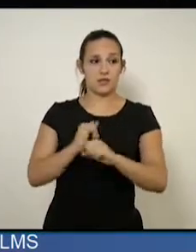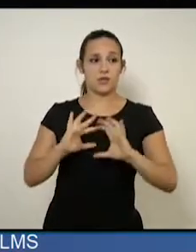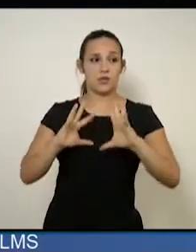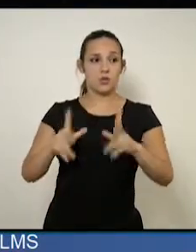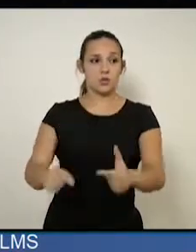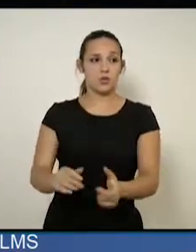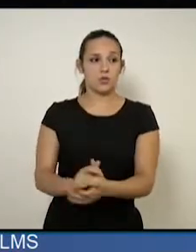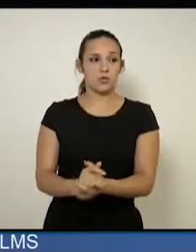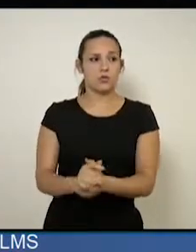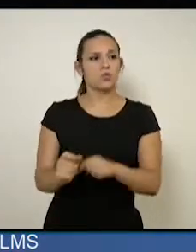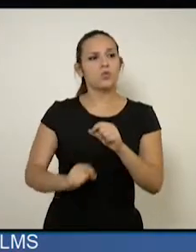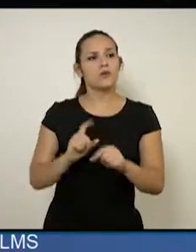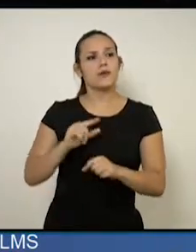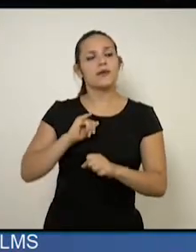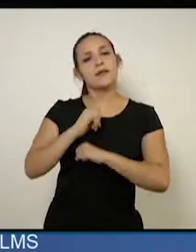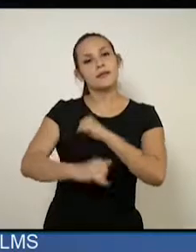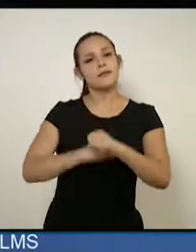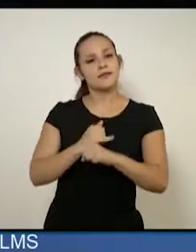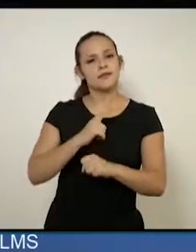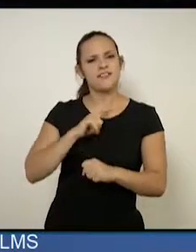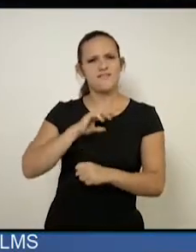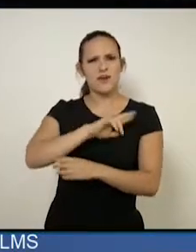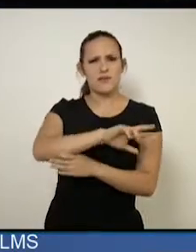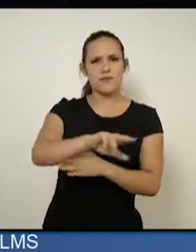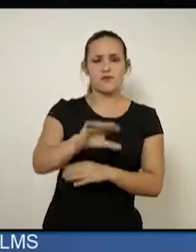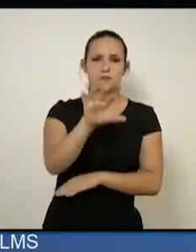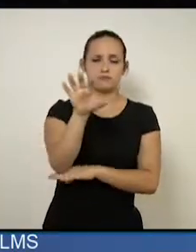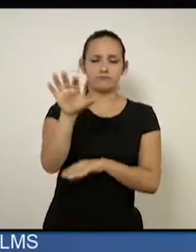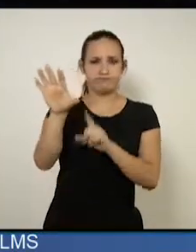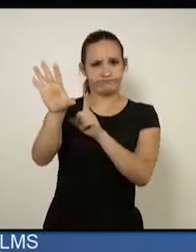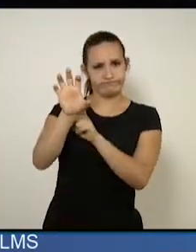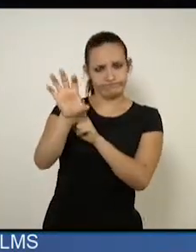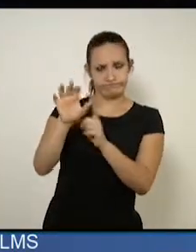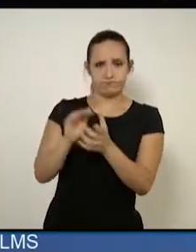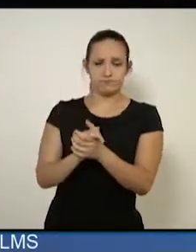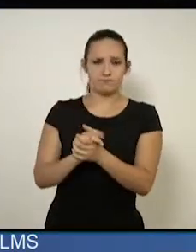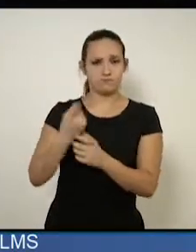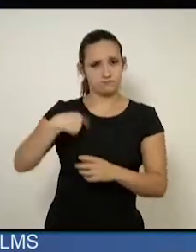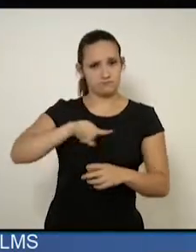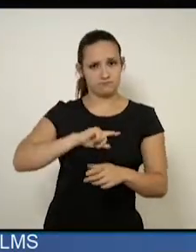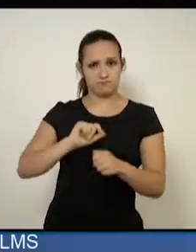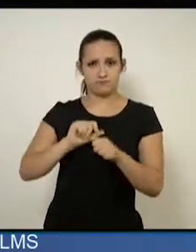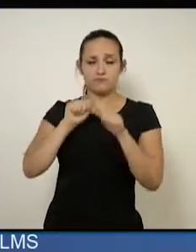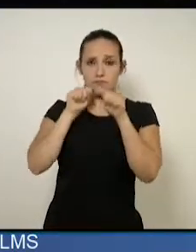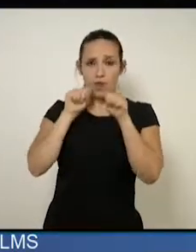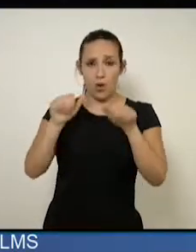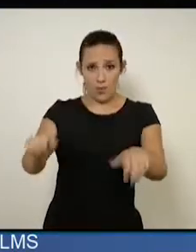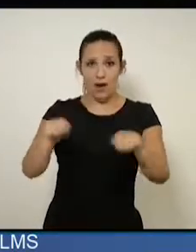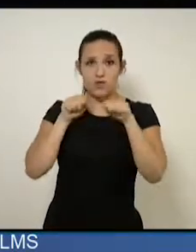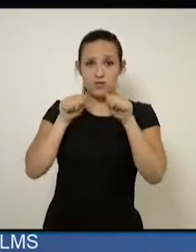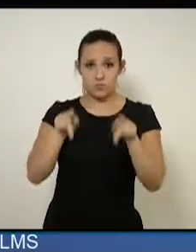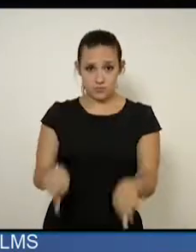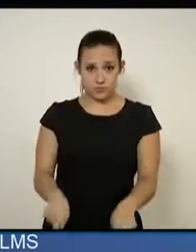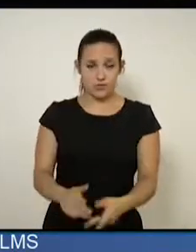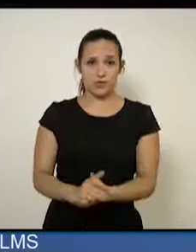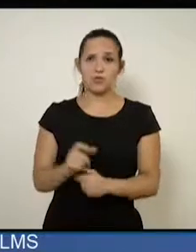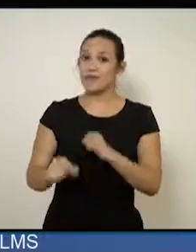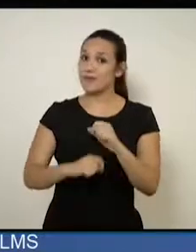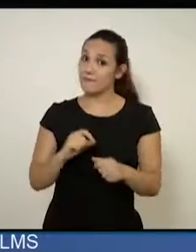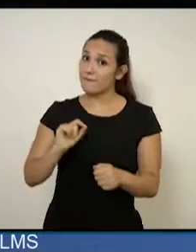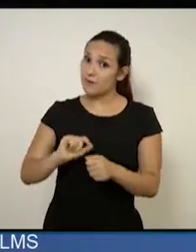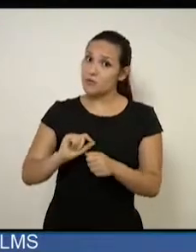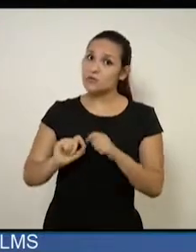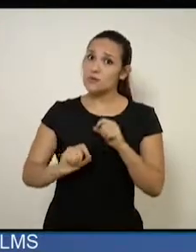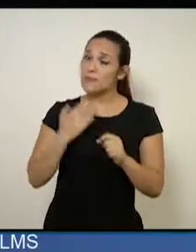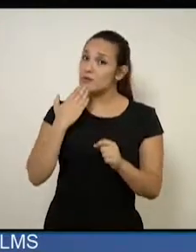Internet para Todos, com a instalação de várias antenas, nós tiramos, então, aqui da audiência pública, um encaminhamento para que sejam feitos